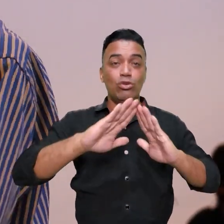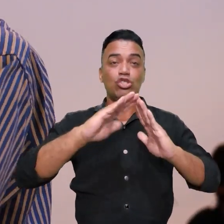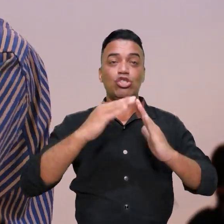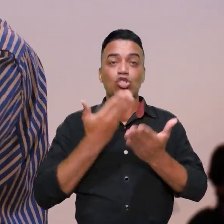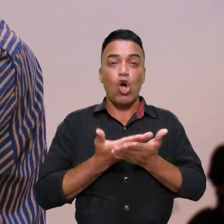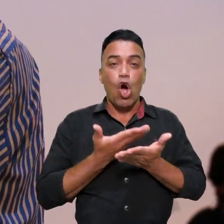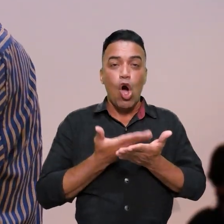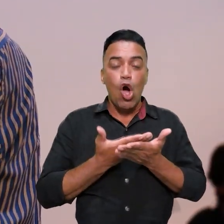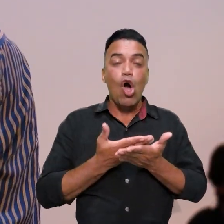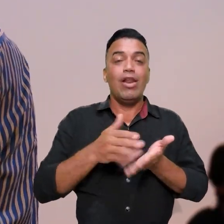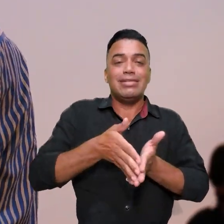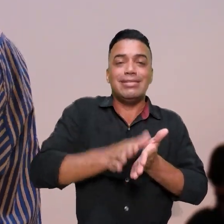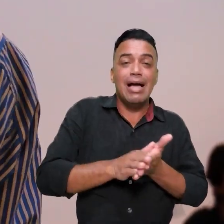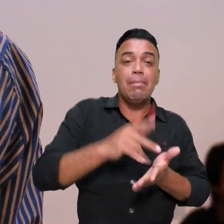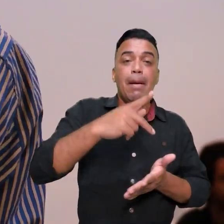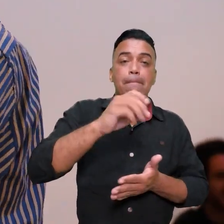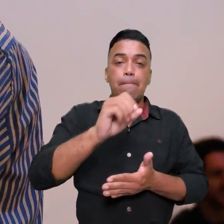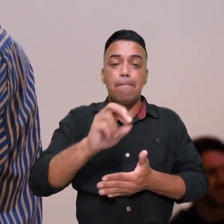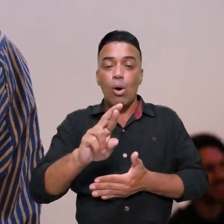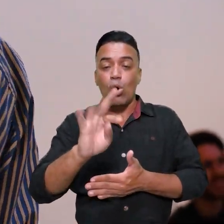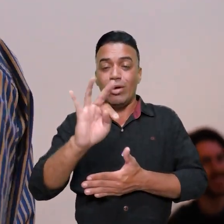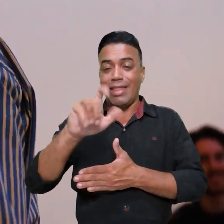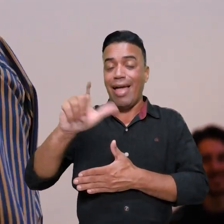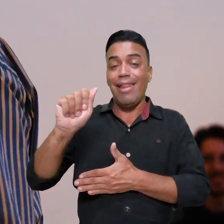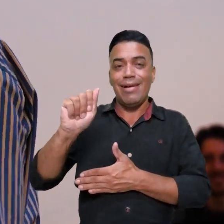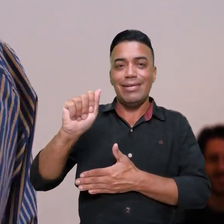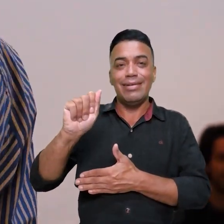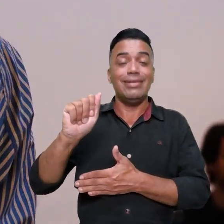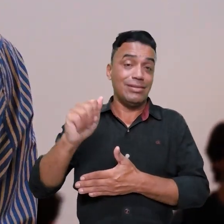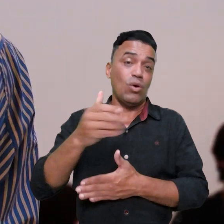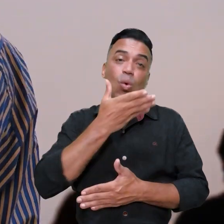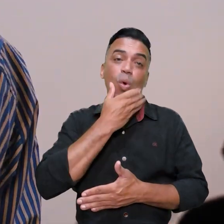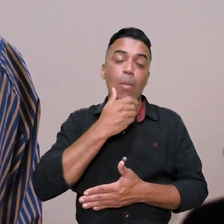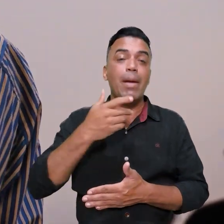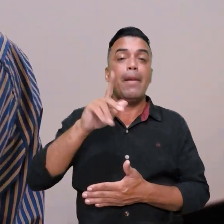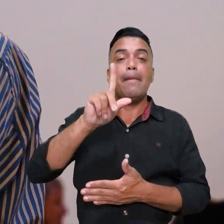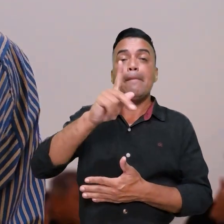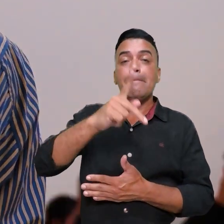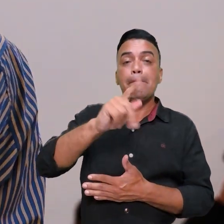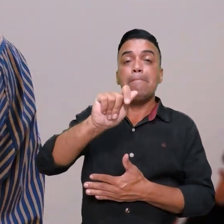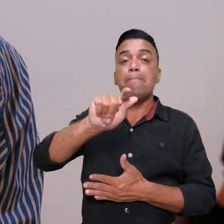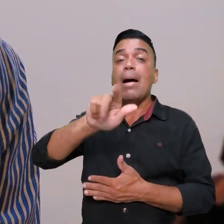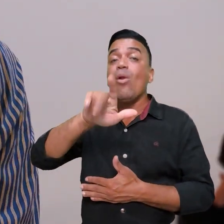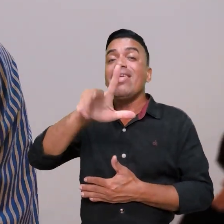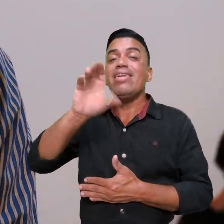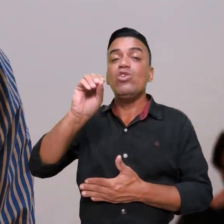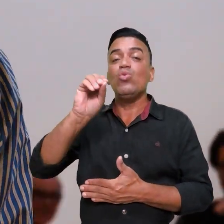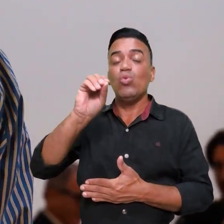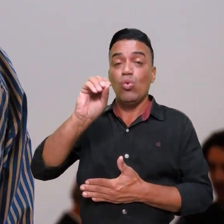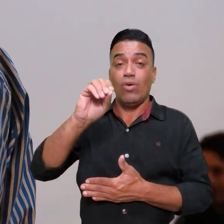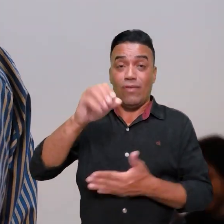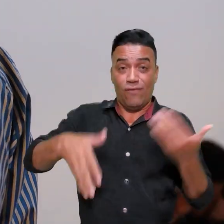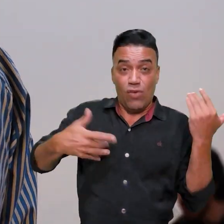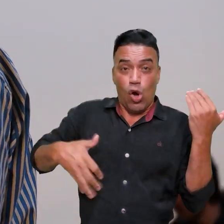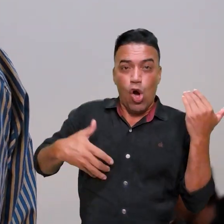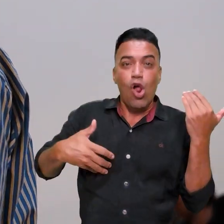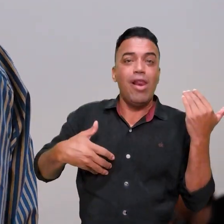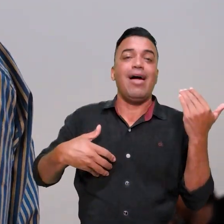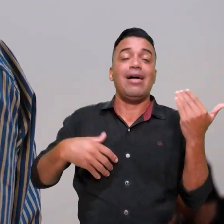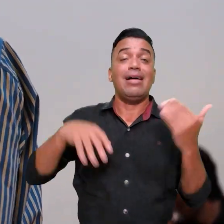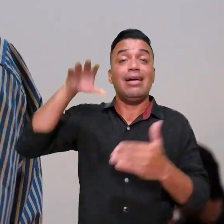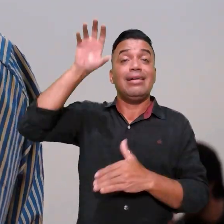alma, e o Paulinho da Viola tem o sinal fechado. Olá, como vai? Eu vou indo, e você, eles se encontram no